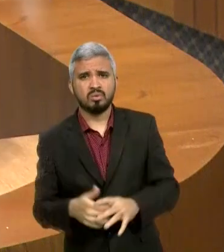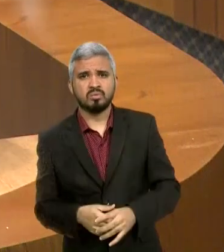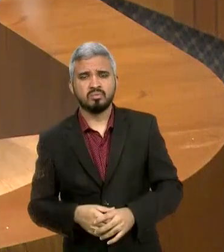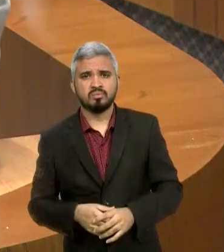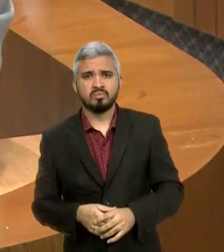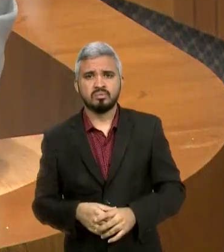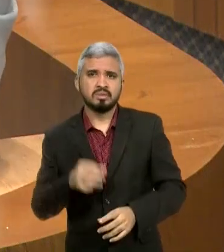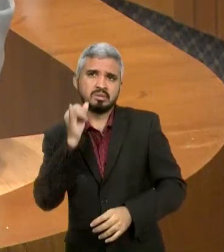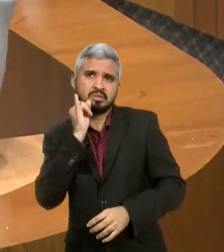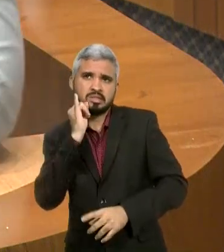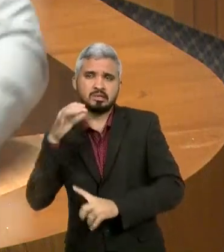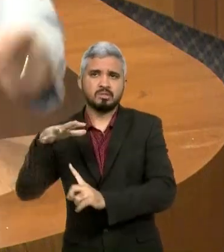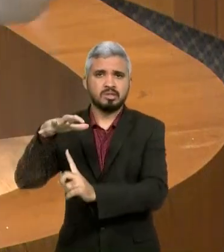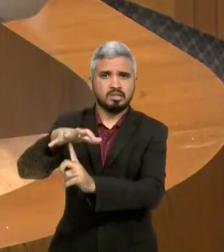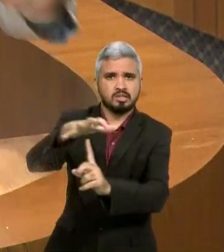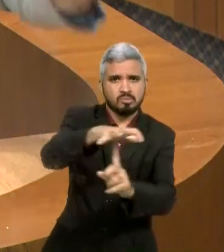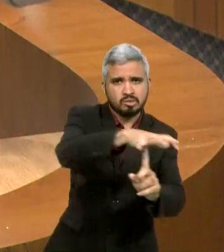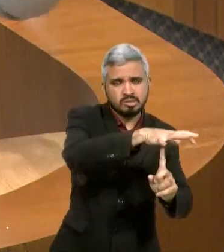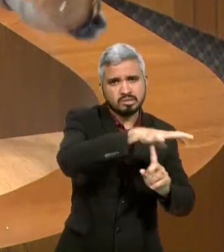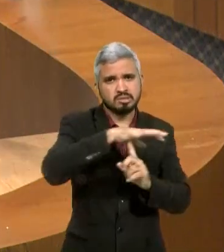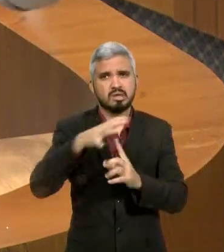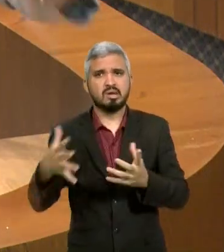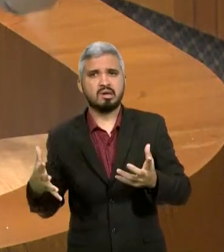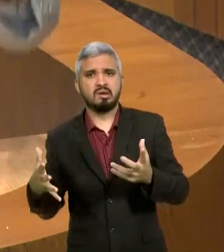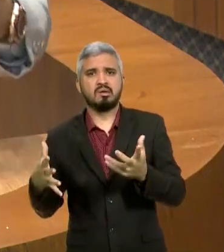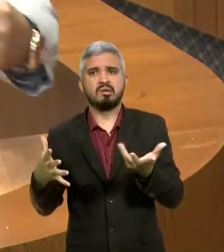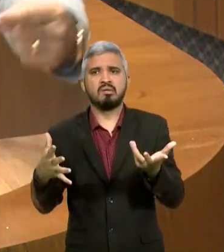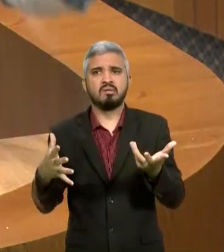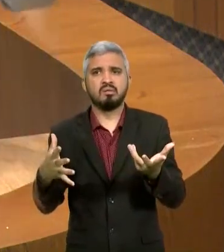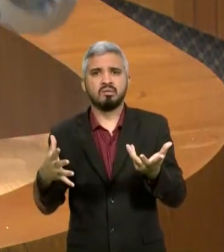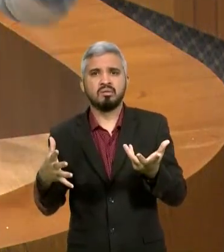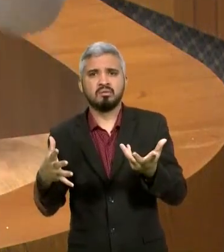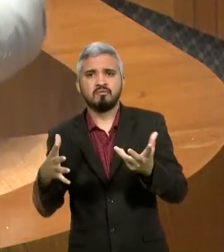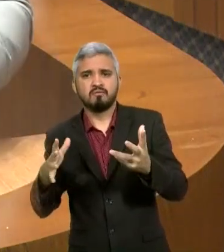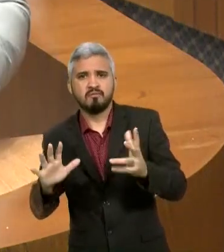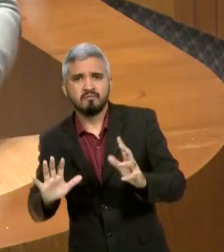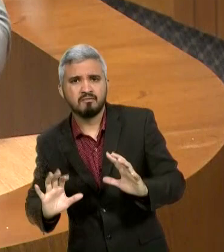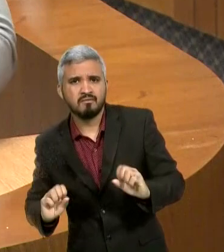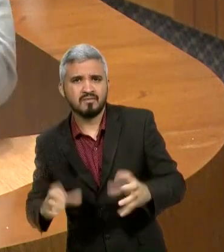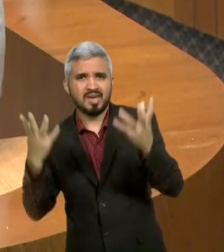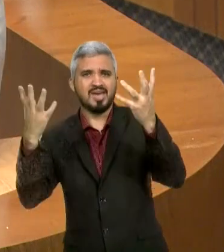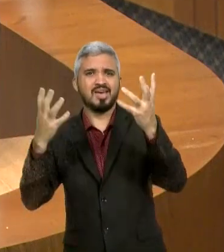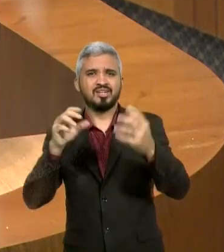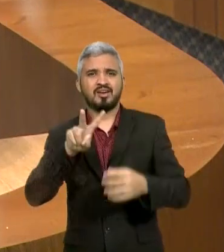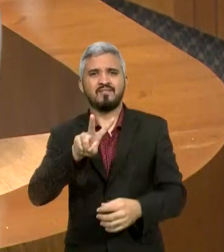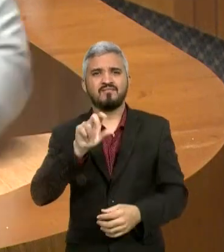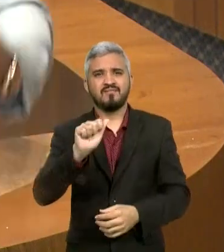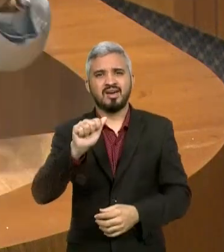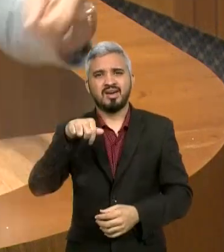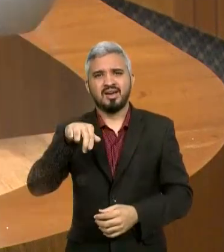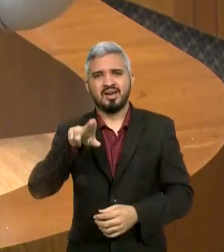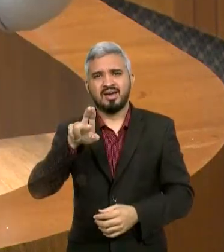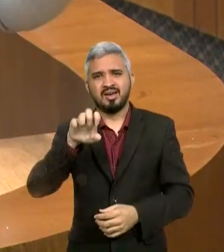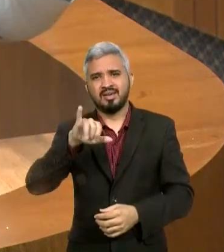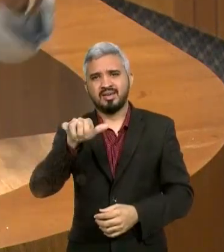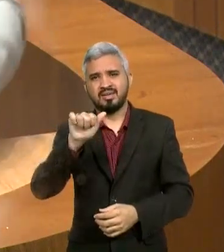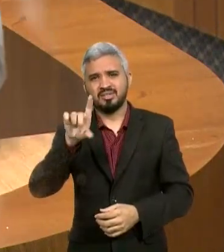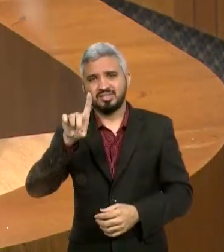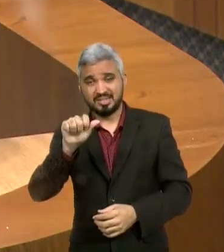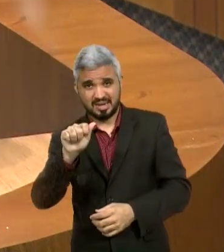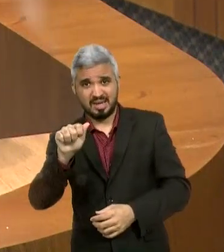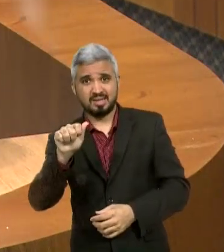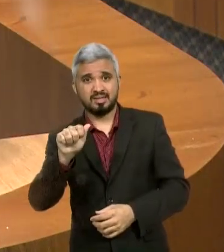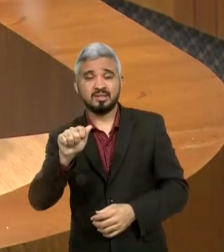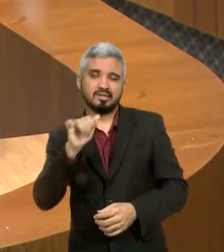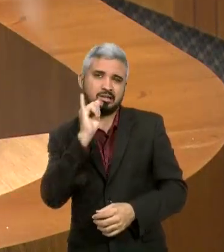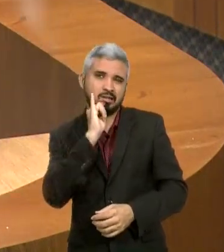rural, estou concluindo, senhora presidente, um minuto. O produtor rural se reclamando do valor da pauta do gado. Vende um bezerro de R$1.200,